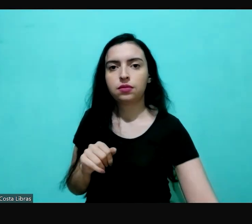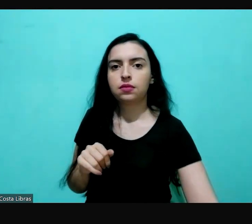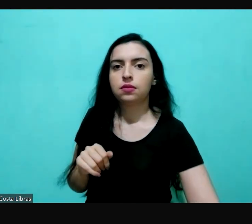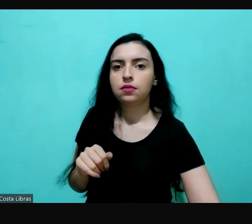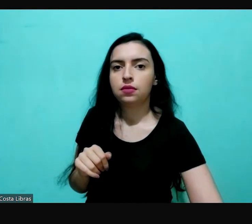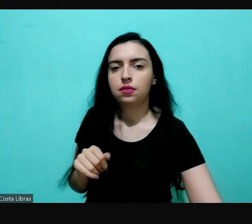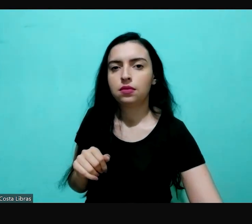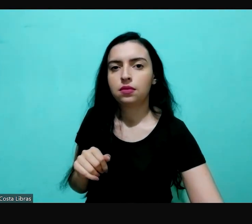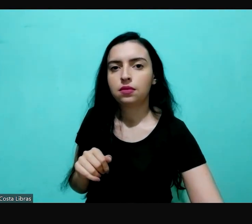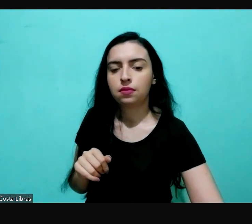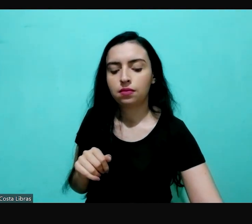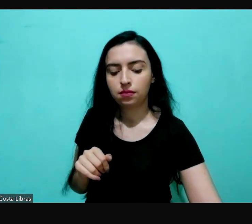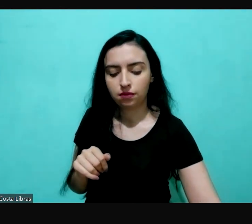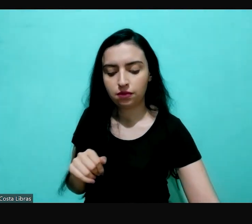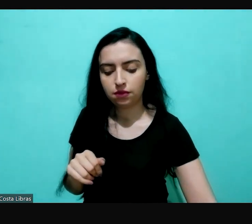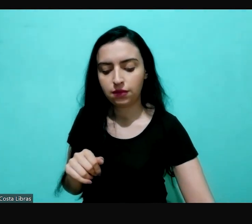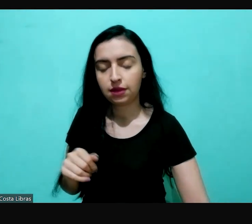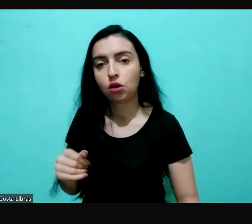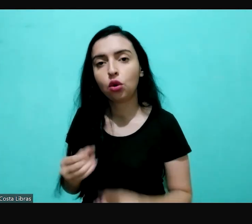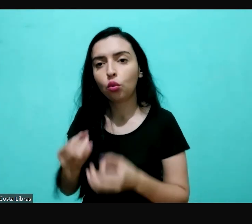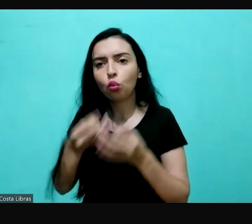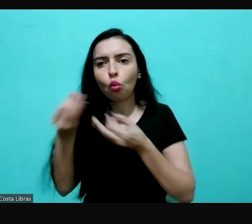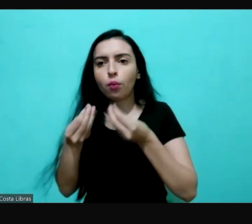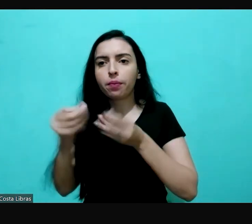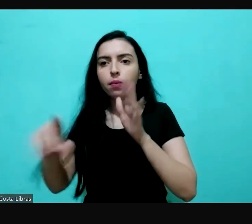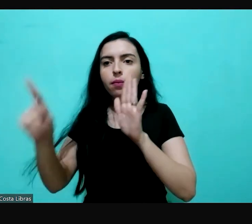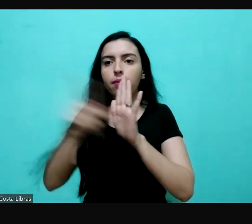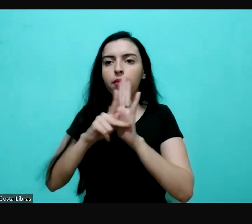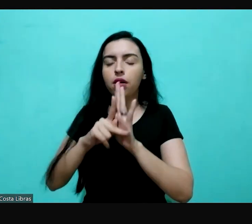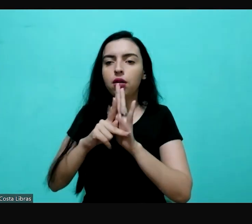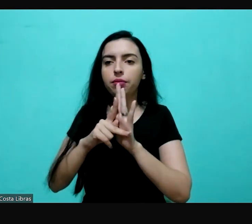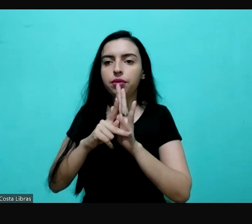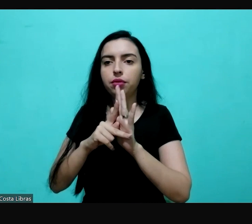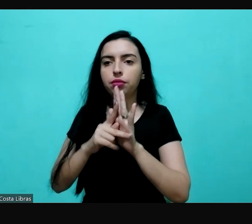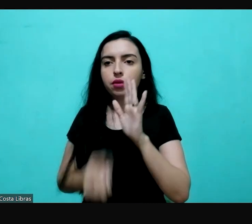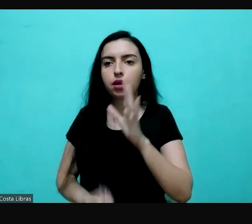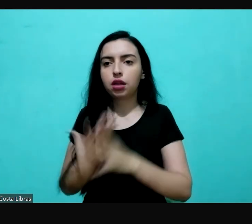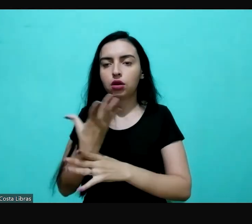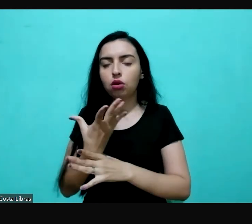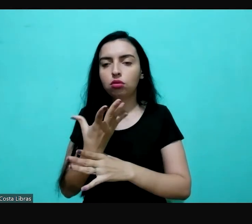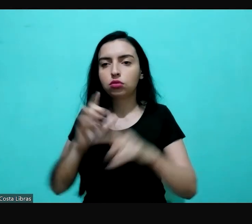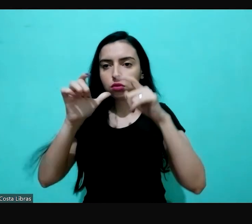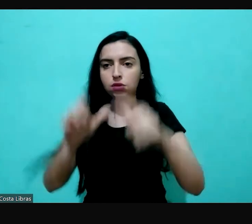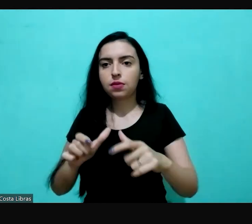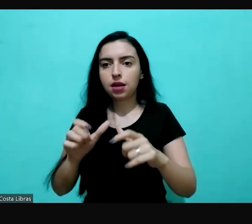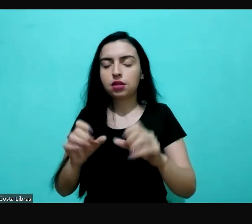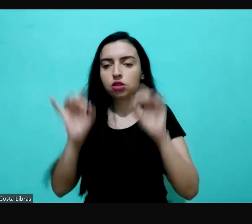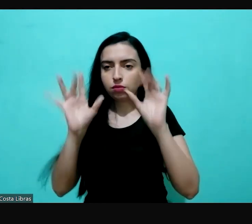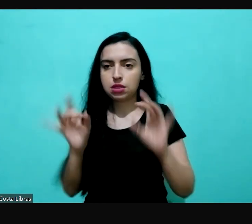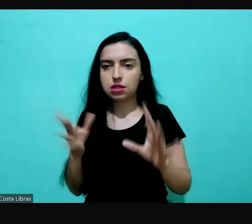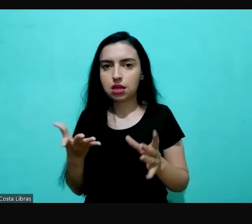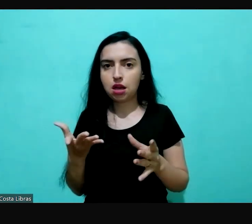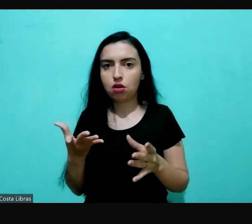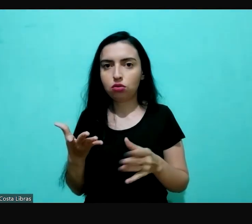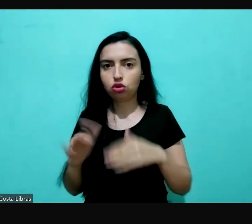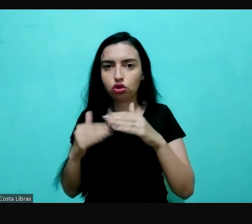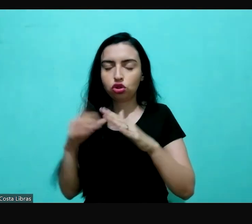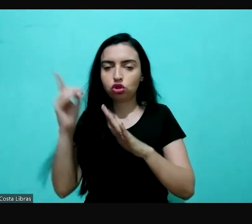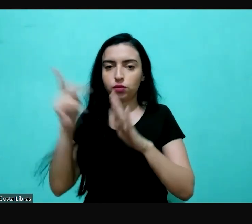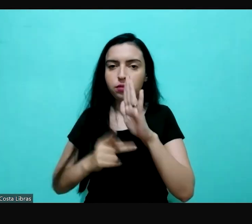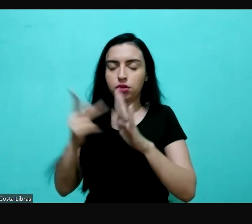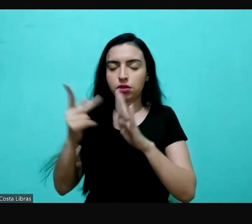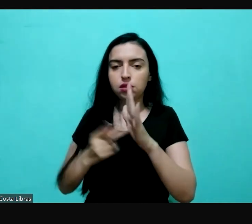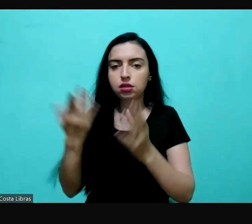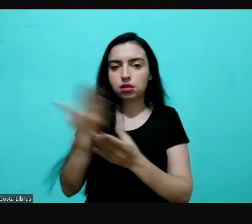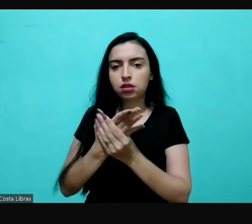próprio Supremo Tribunal Federal, ele instituiu, então, um setor específico de processos estruturais